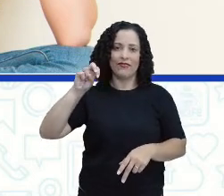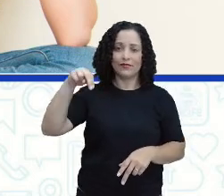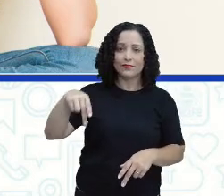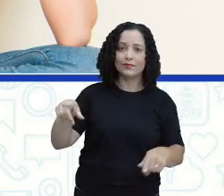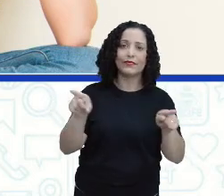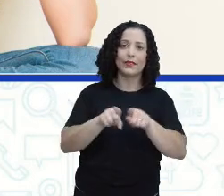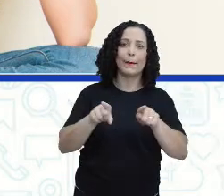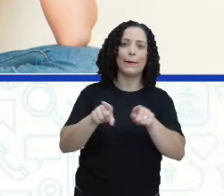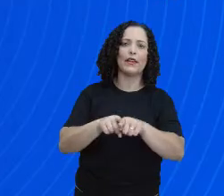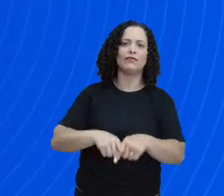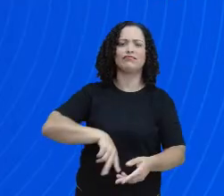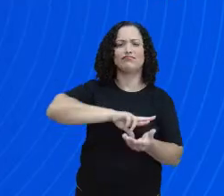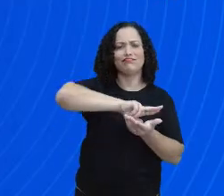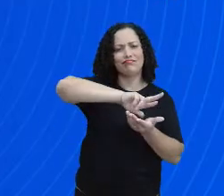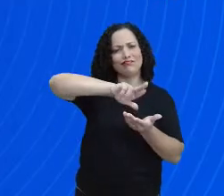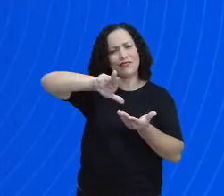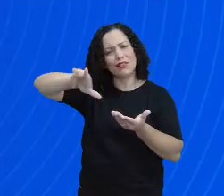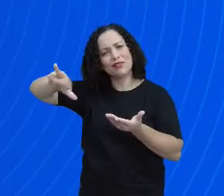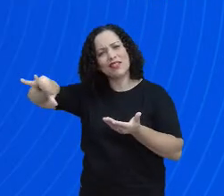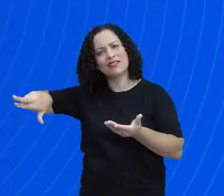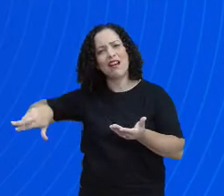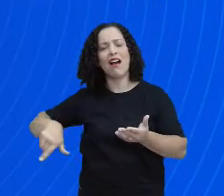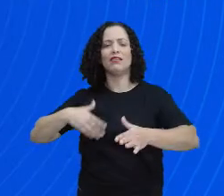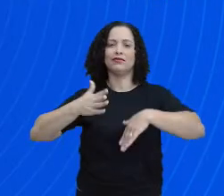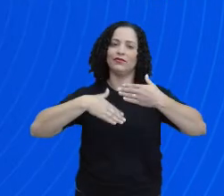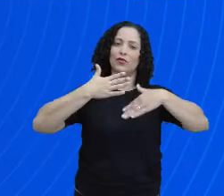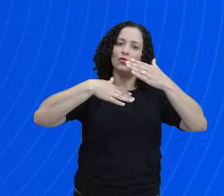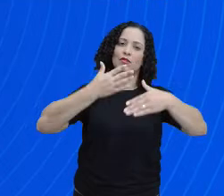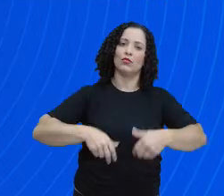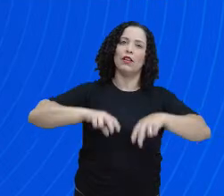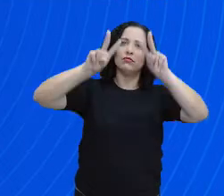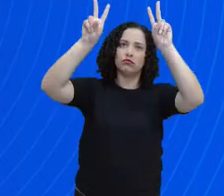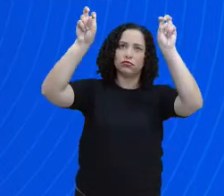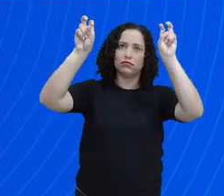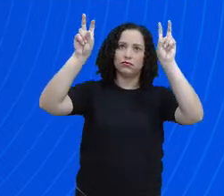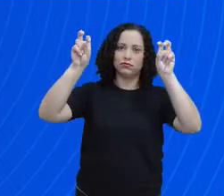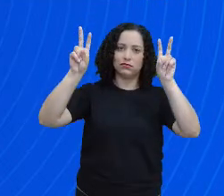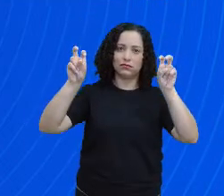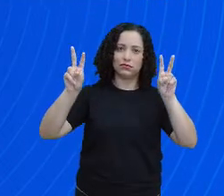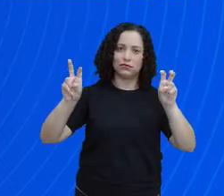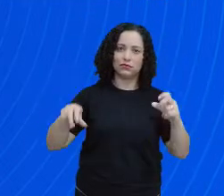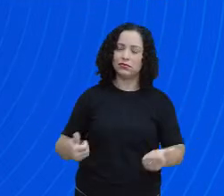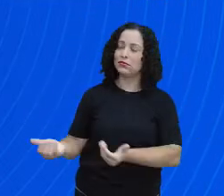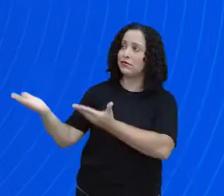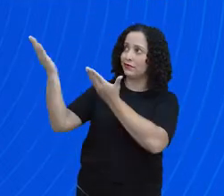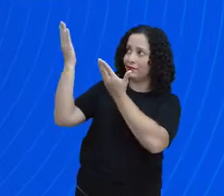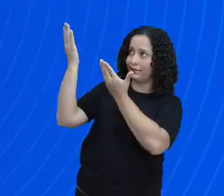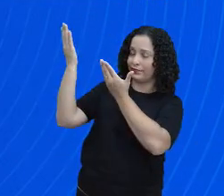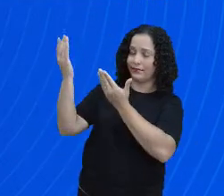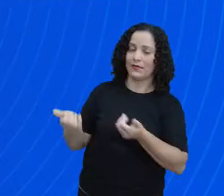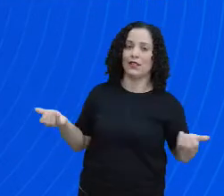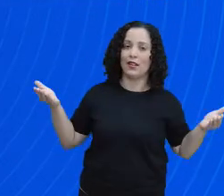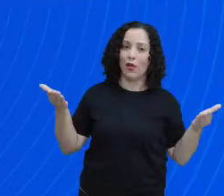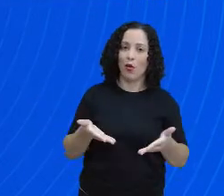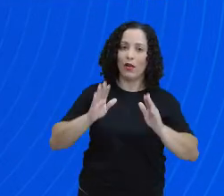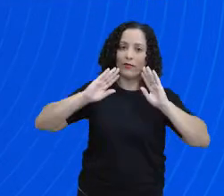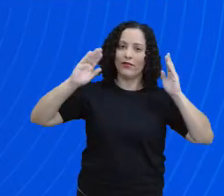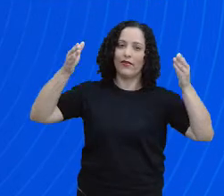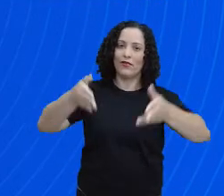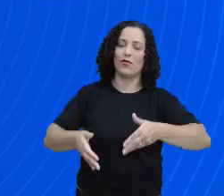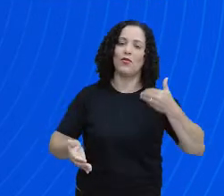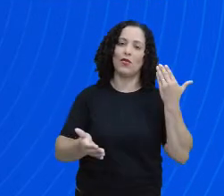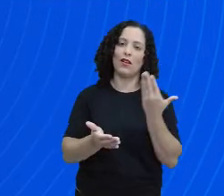Então, todos esses tópicos aí, eles vão servir de base para essa aula de hoje